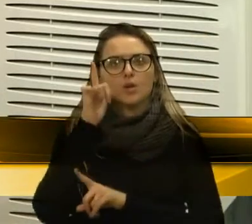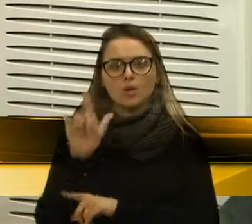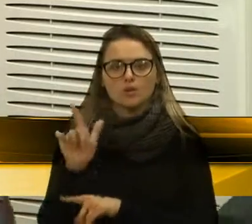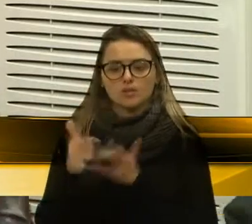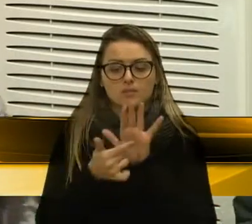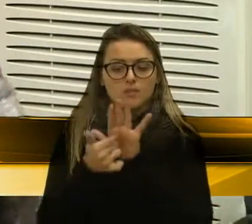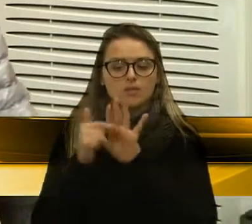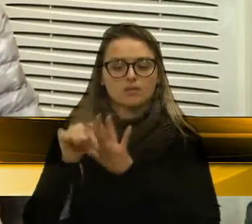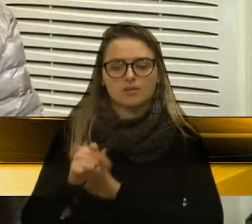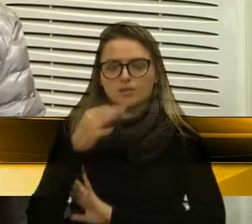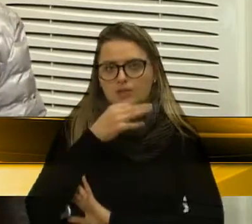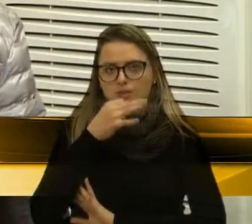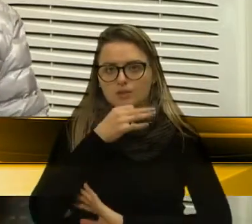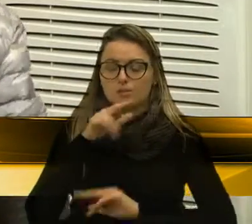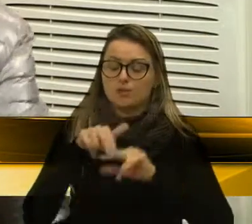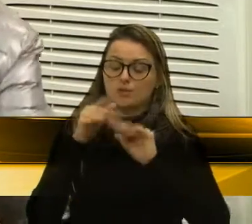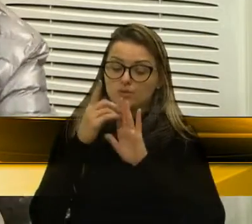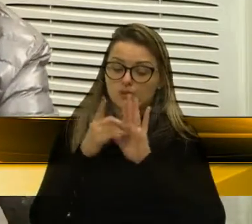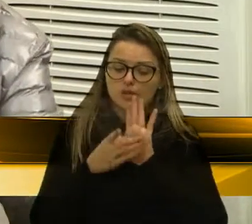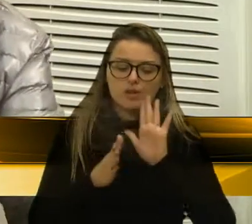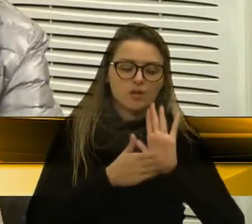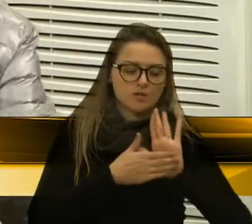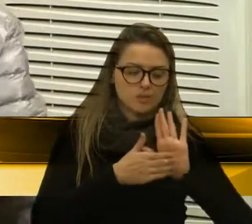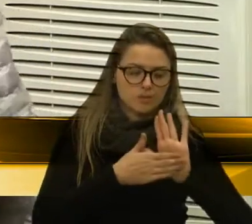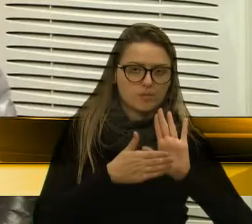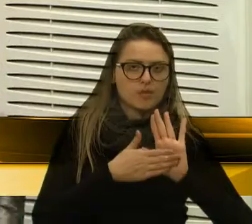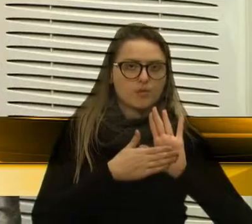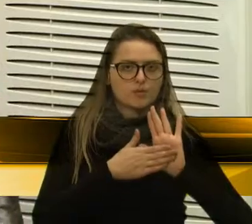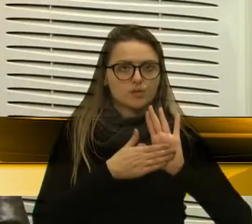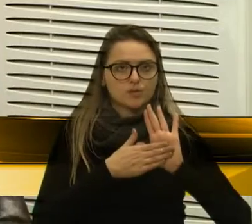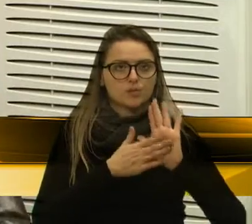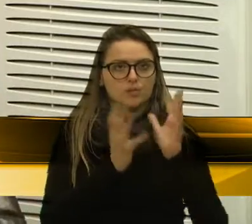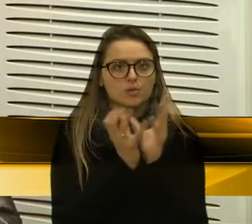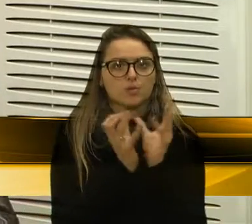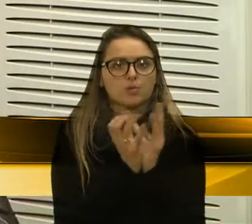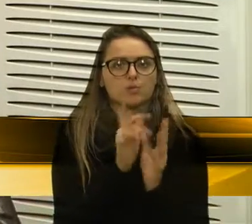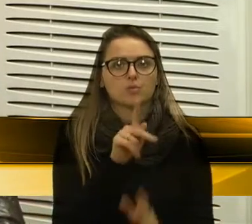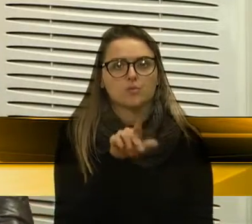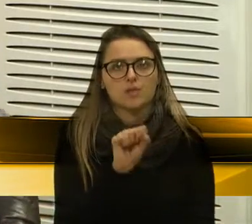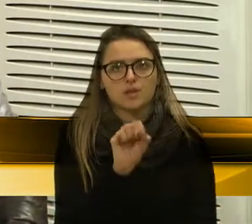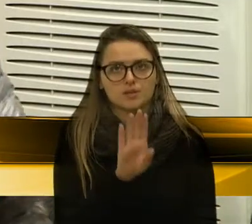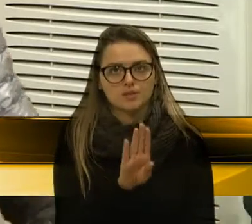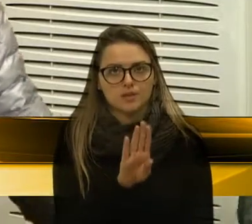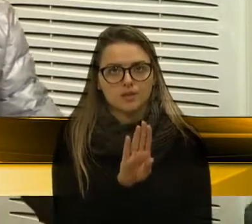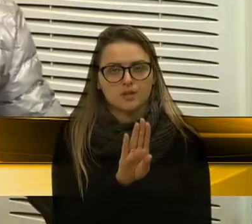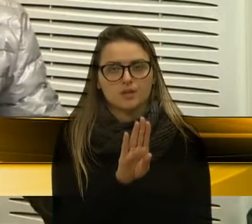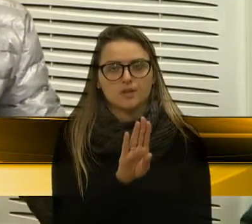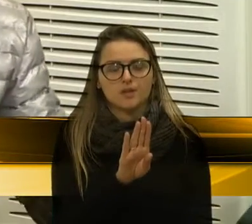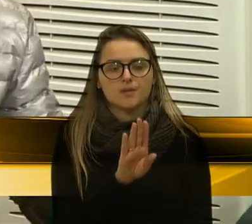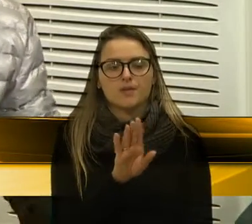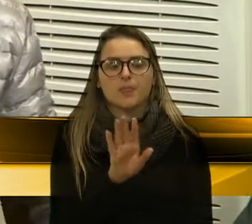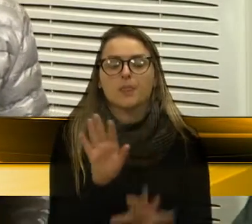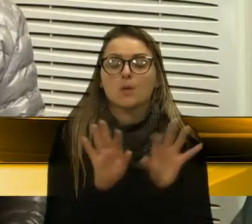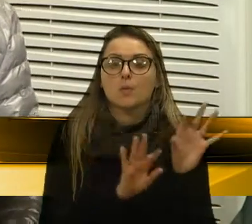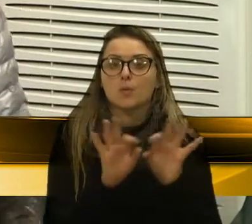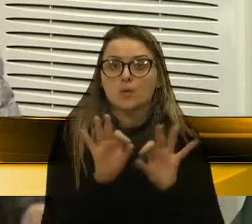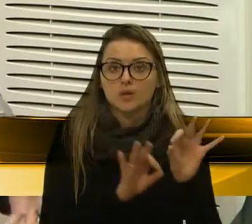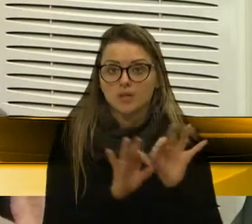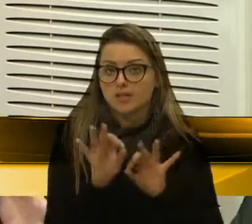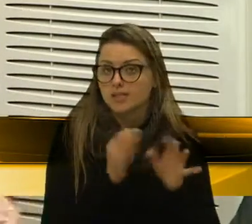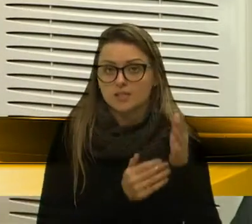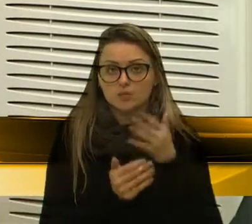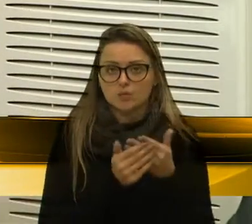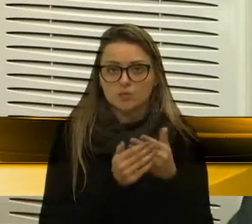desse decreto e aí essa lei proposta pela pela bancada do psb vem para corrigir tudo isso o vereador